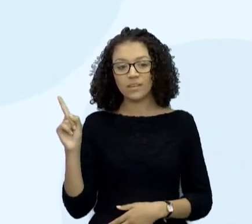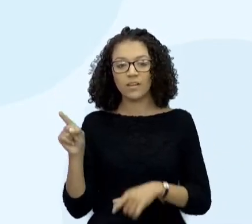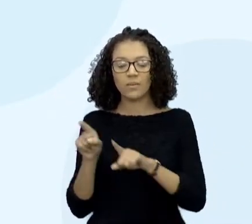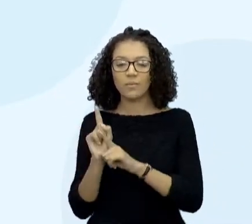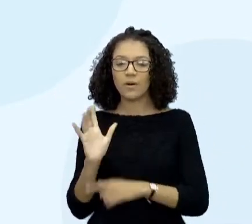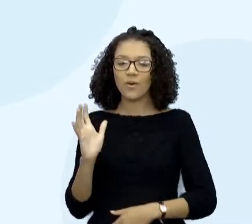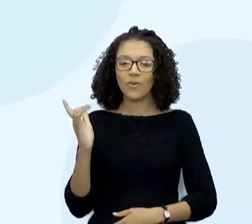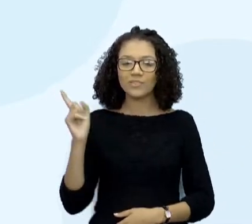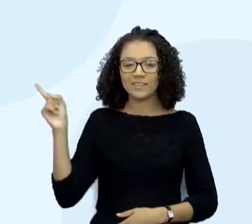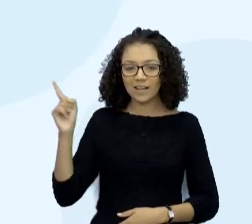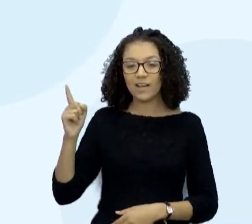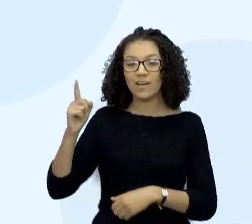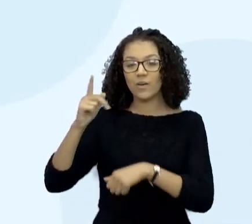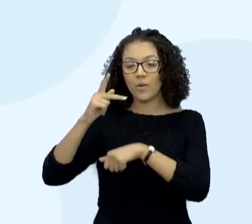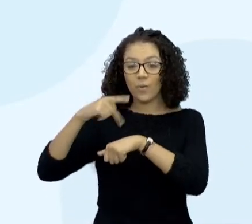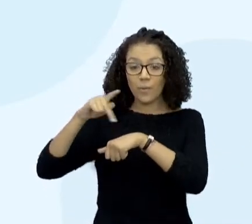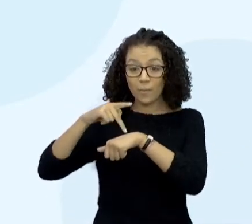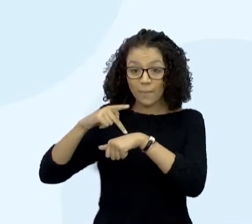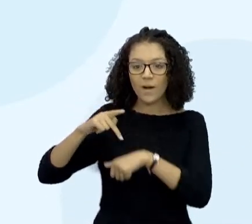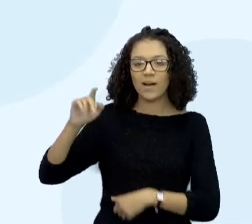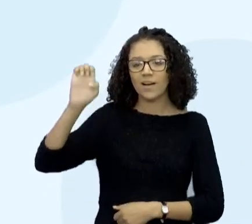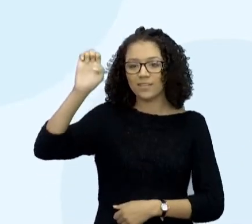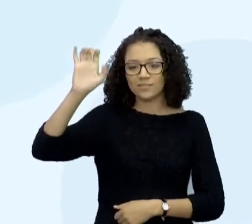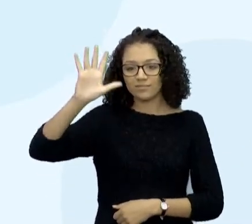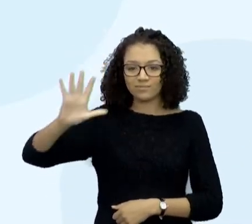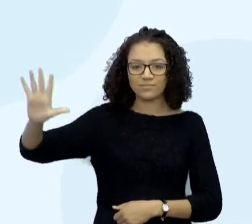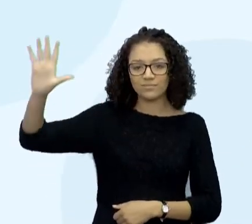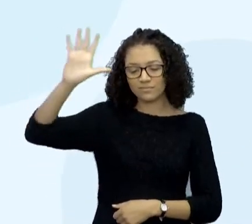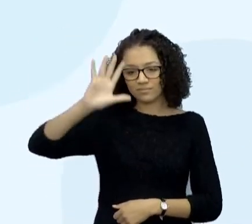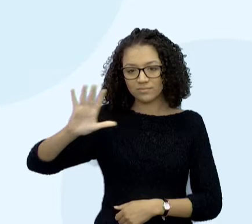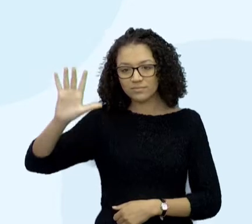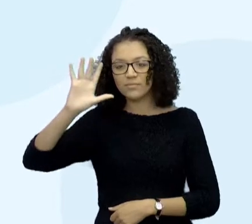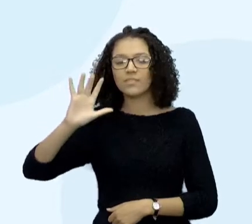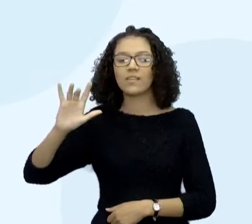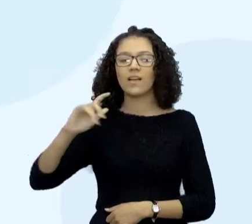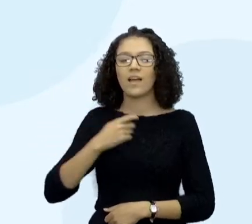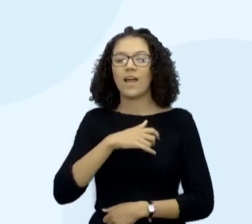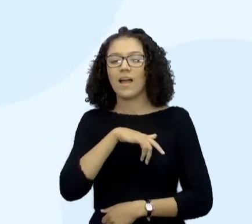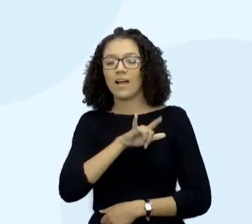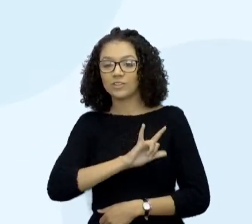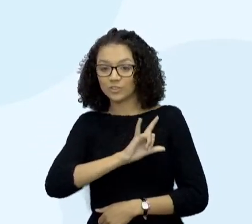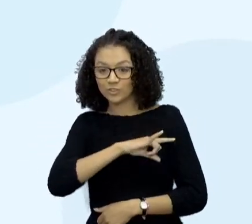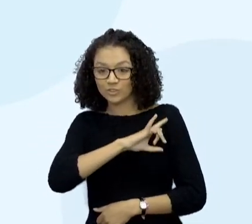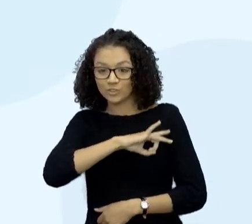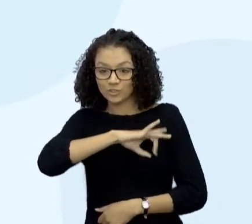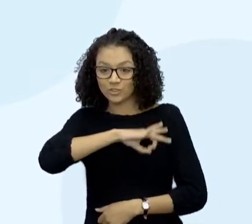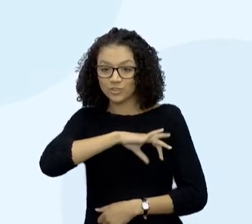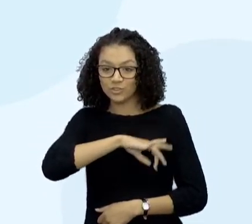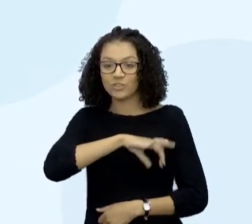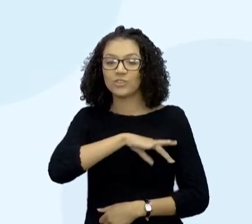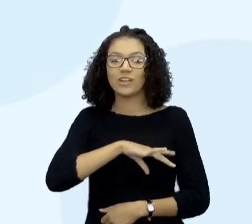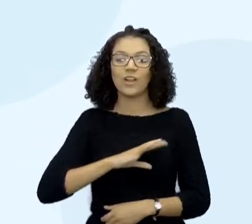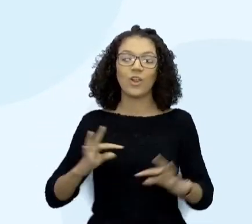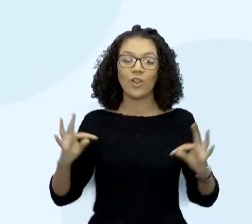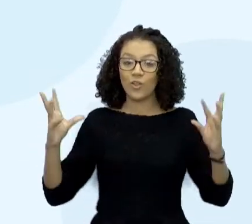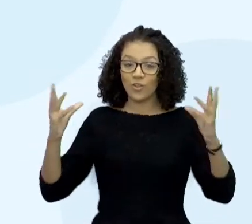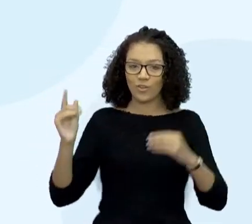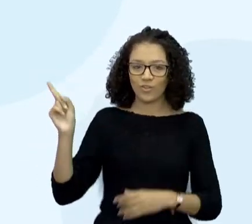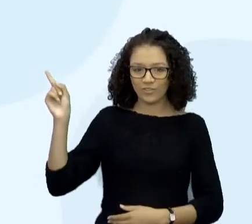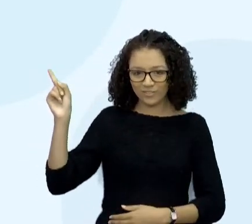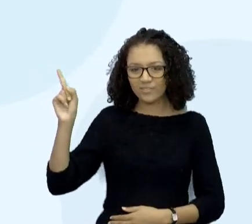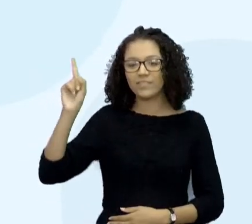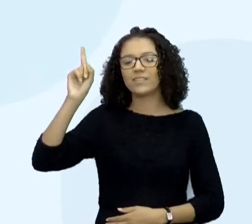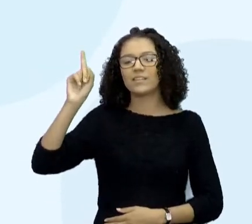aí com países da América do Sul, né? Argentina, Chile, Uruguai, que já está nessa meta aí, como tem países como